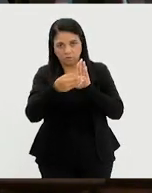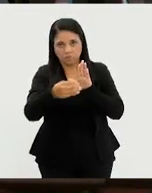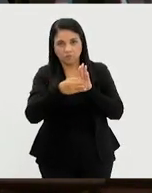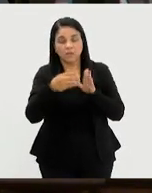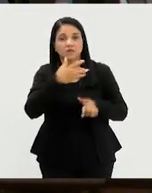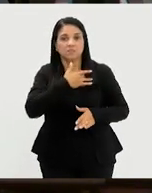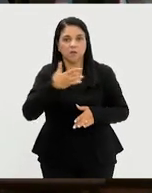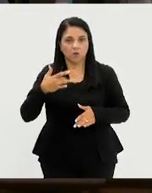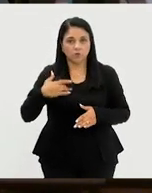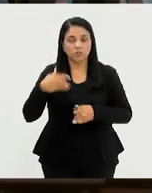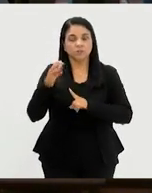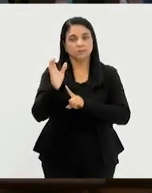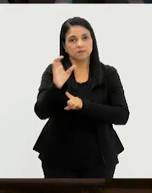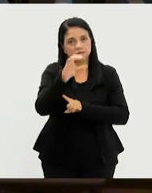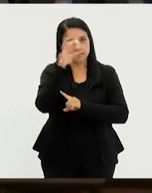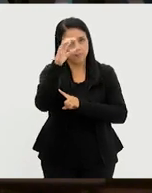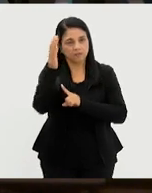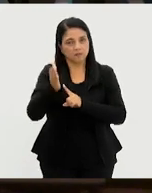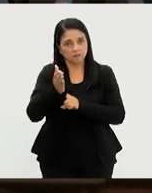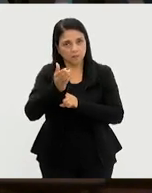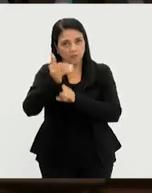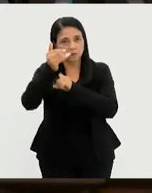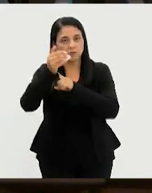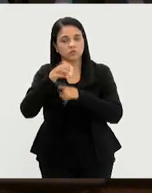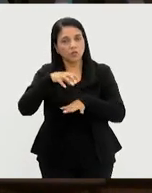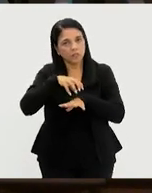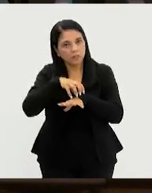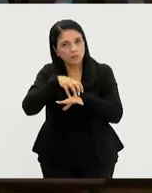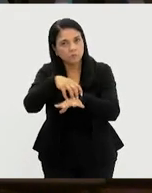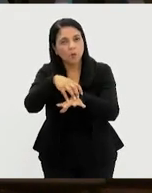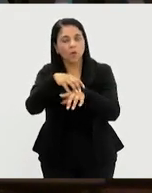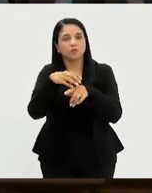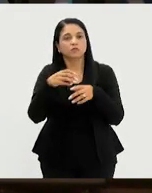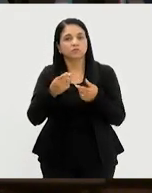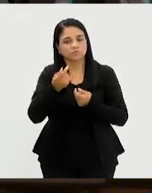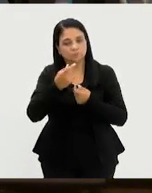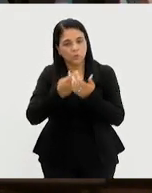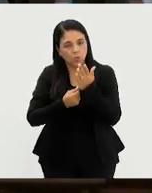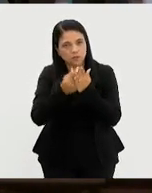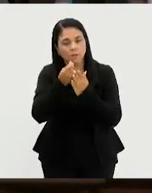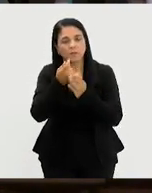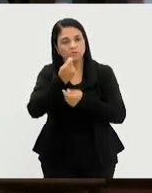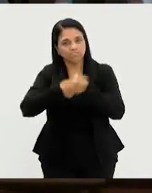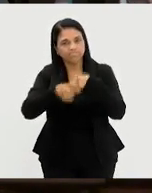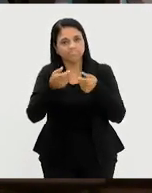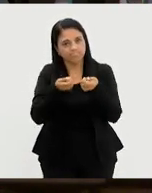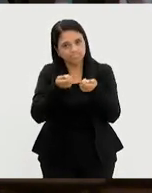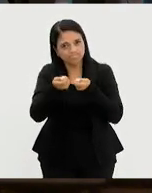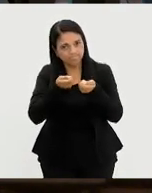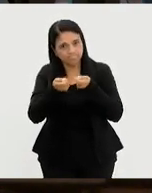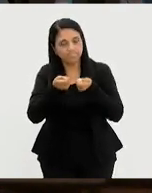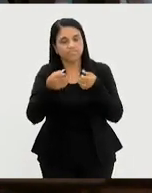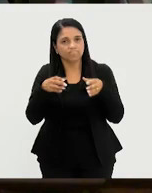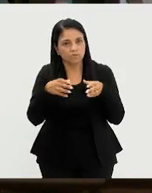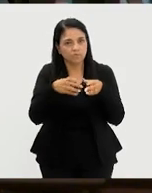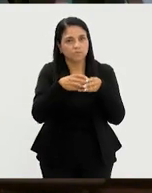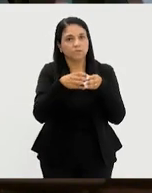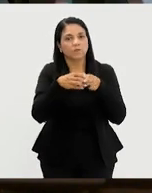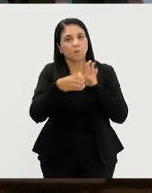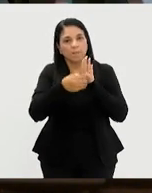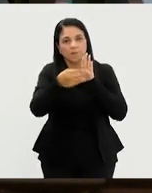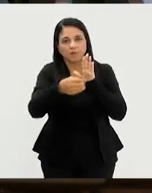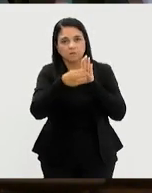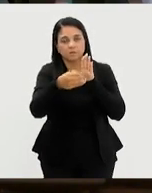Tecnologia Educação de transporte orçamento fiscalização financeira e controle para emitir parecer pela